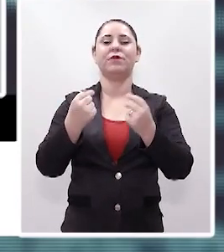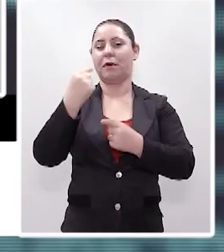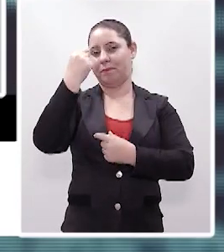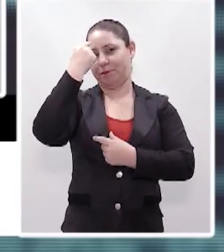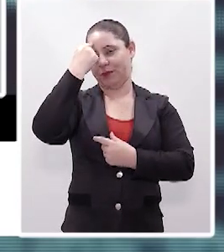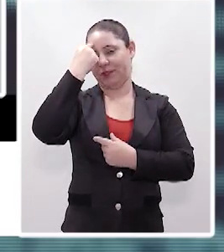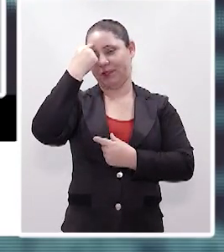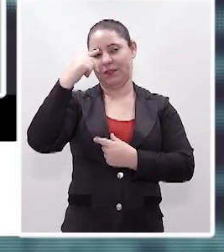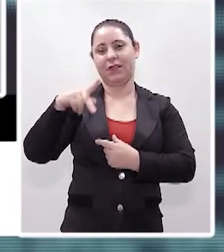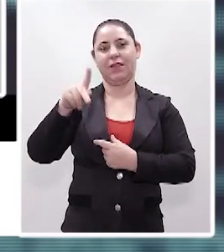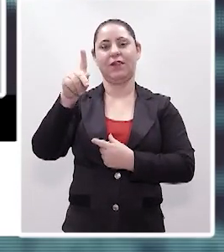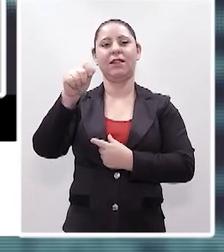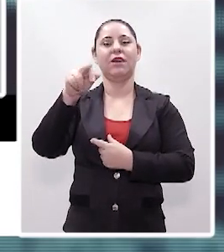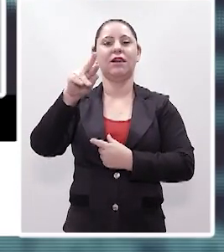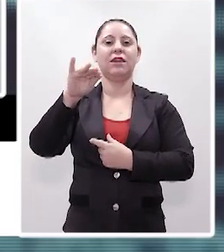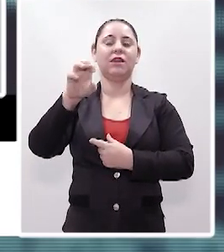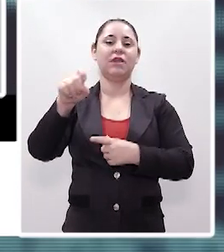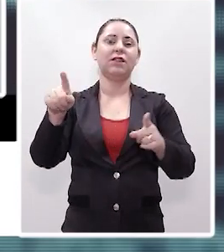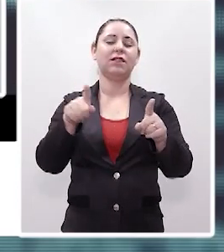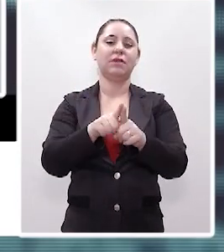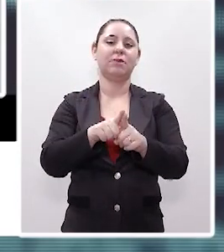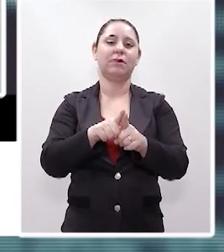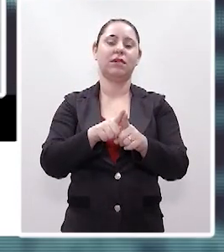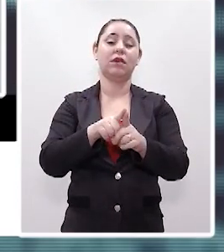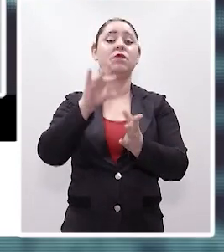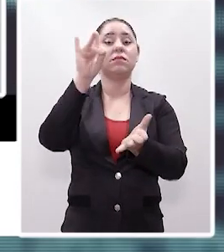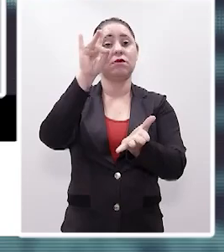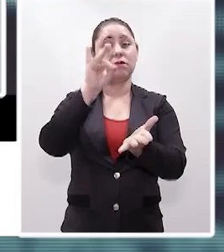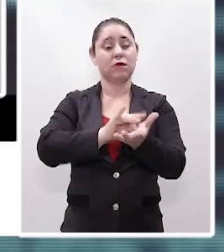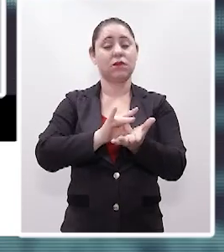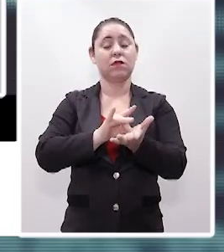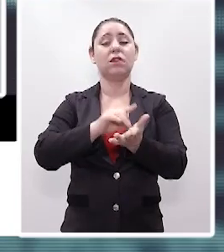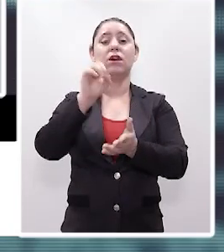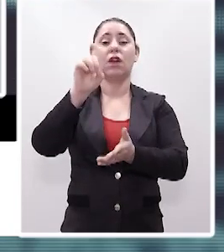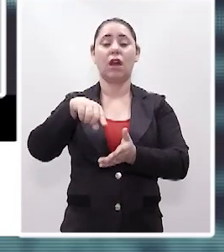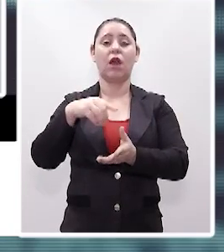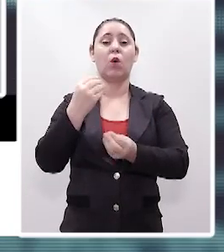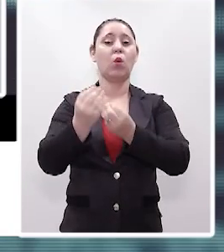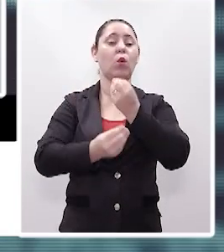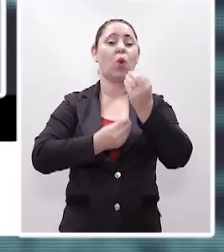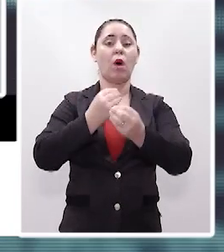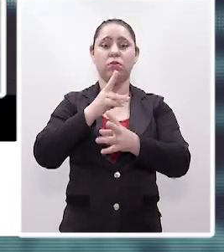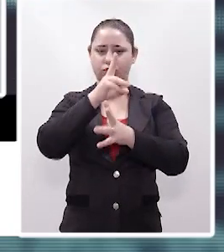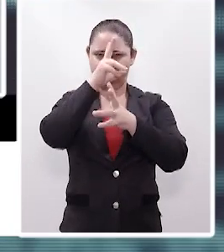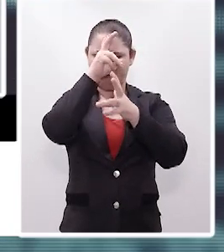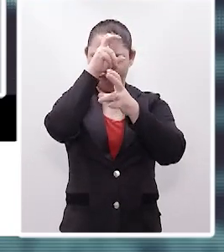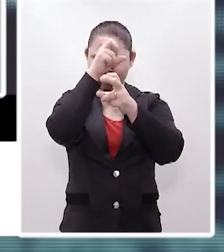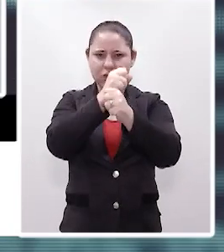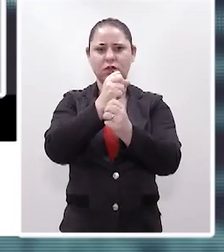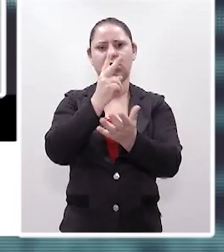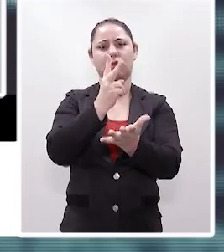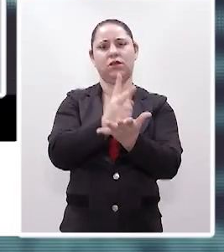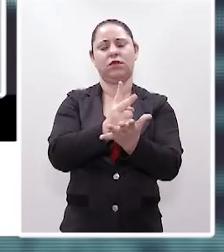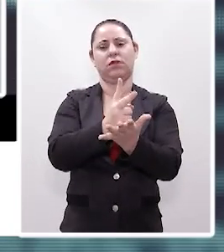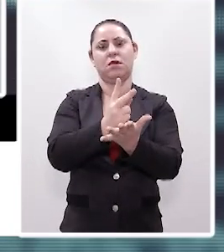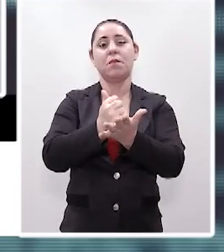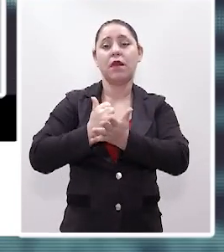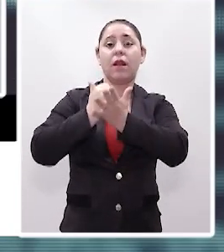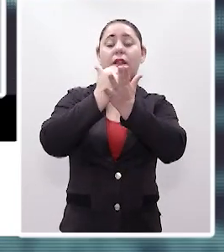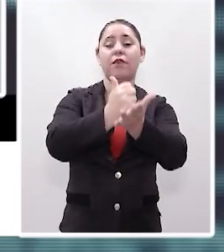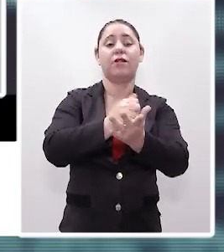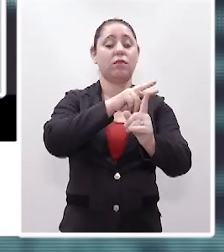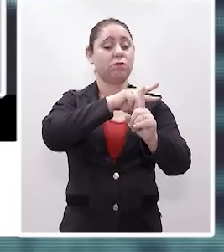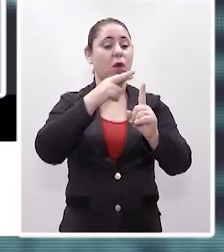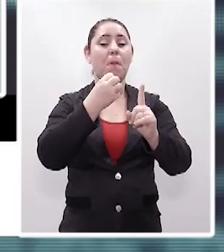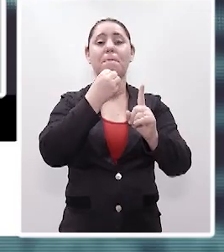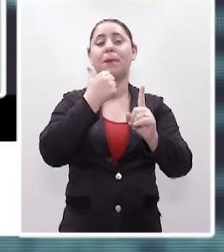mesmos pensamentos da Karine. Realmente é uma forma de a gente se fortalecer sempre e levar